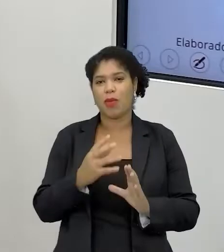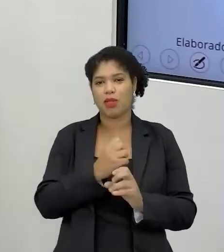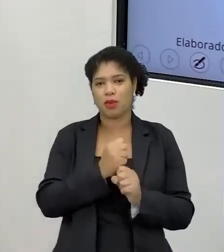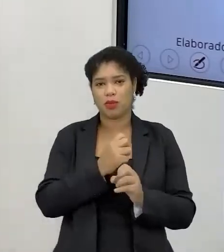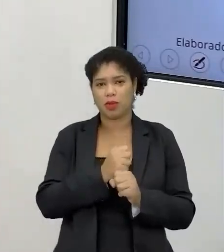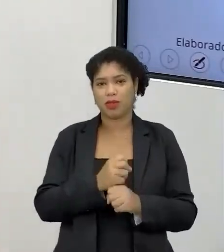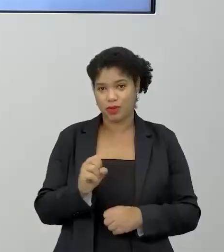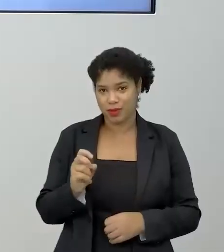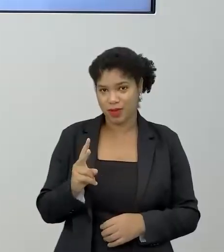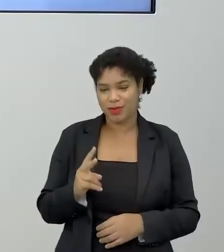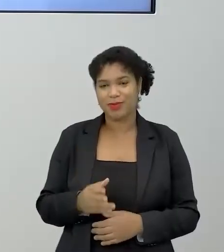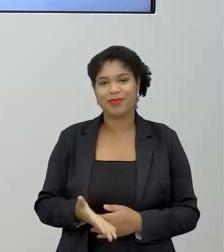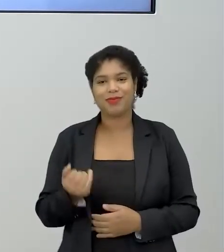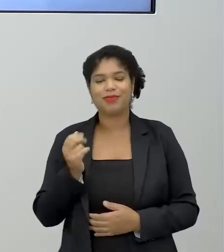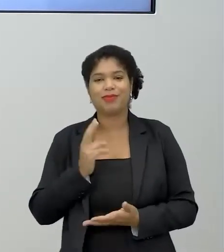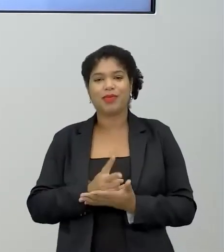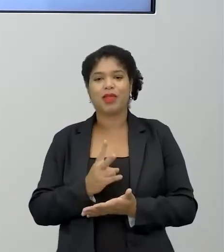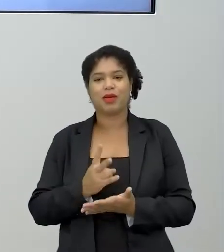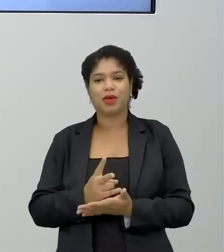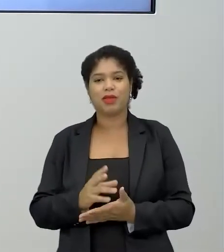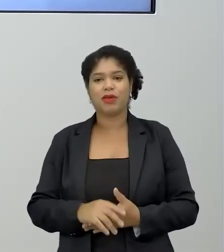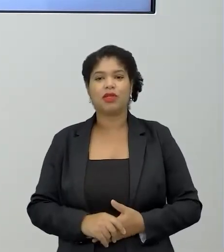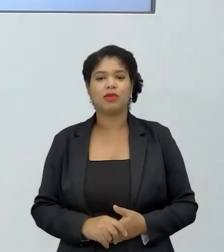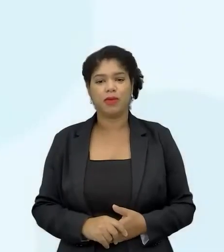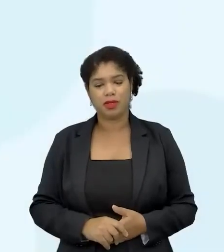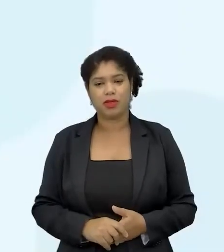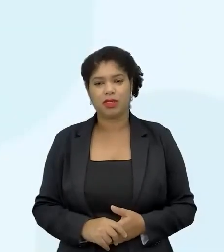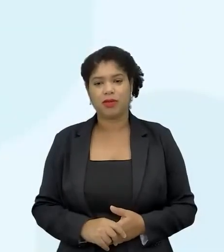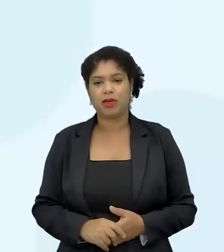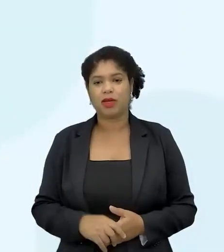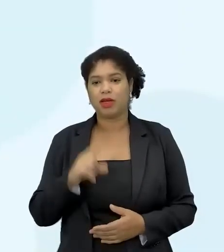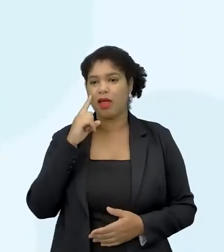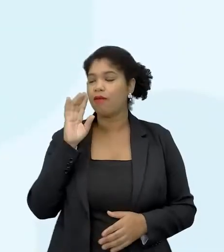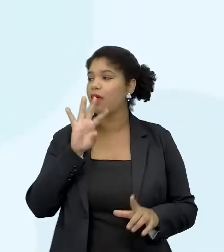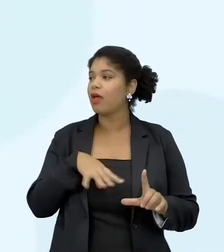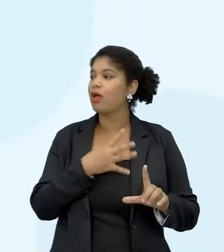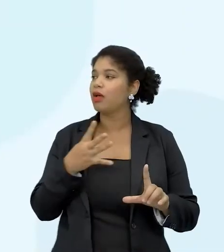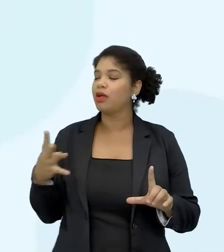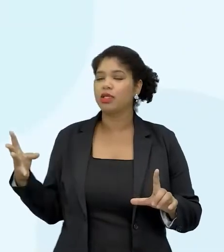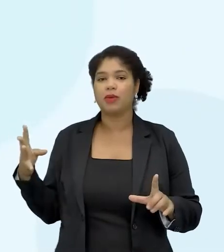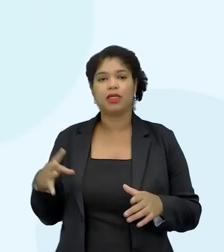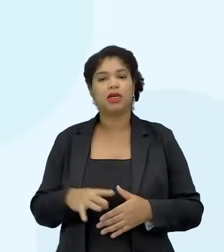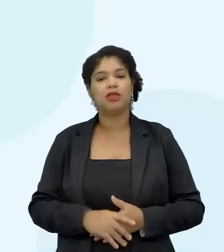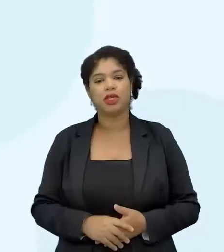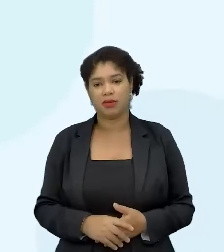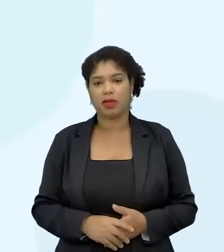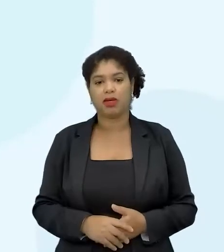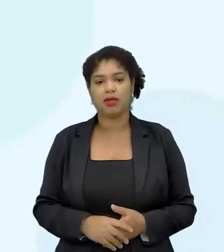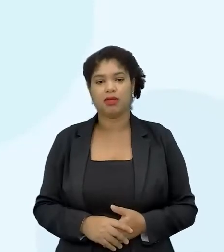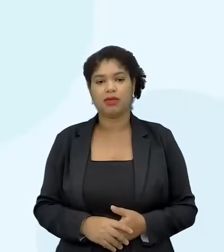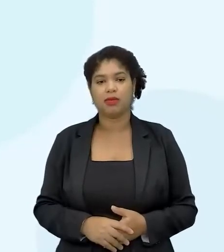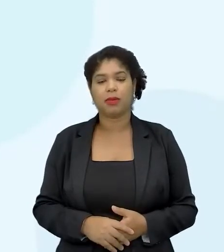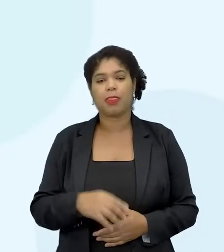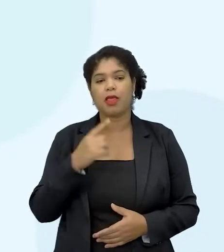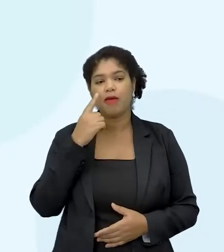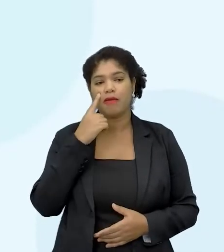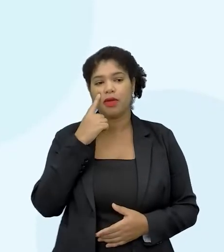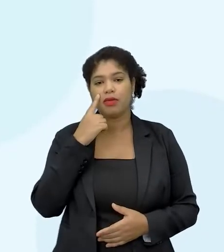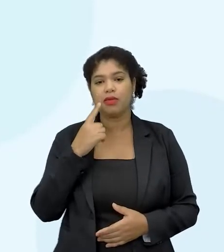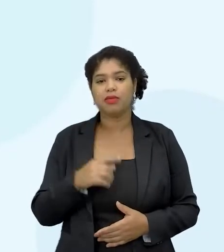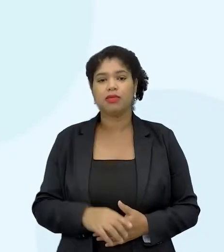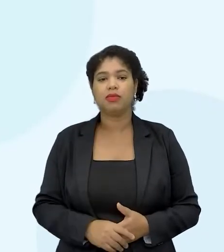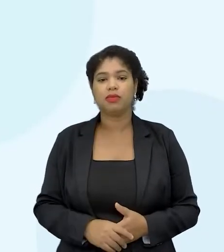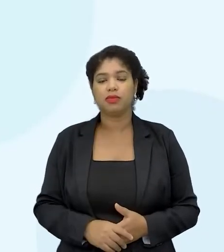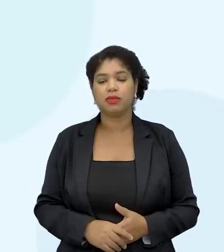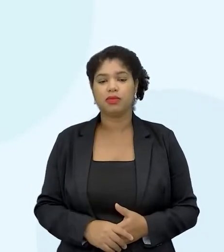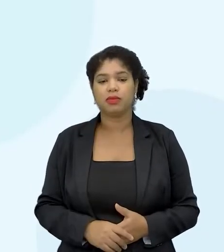bom? Continuando, então, olha lá. Dado uma tabela, a gente consegue fazer um gráfico. Quem serão os eixos do nosso